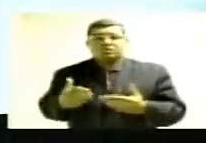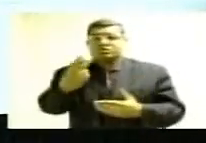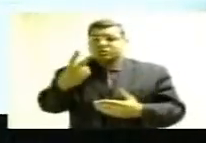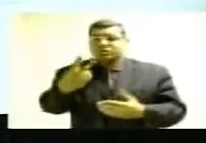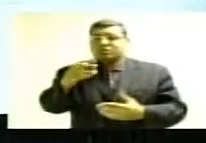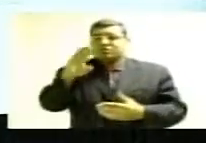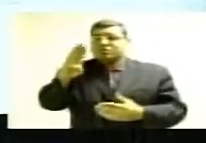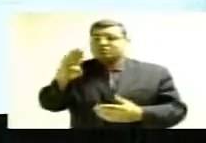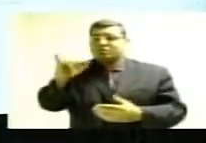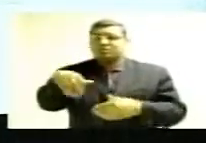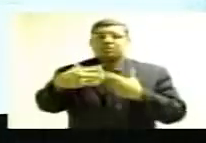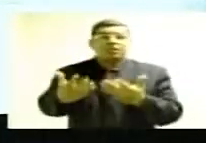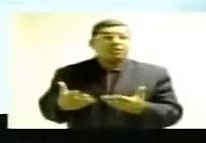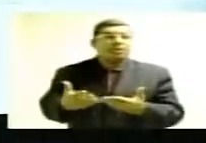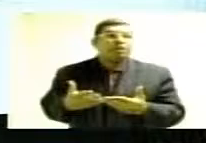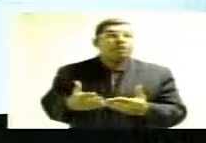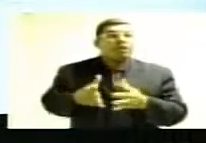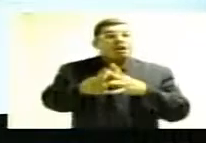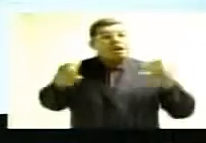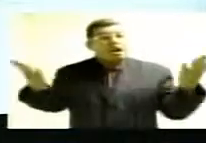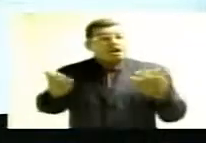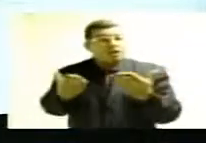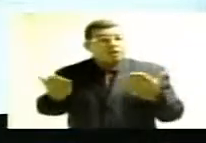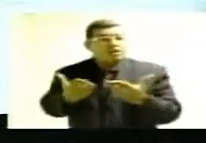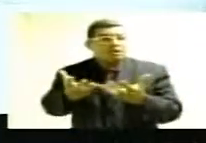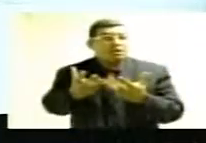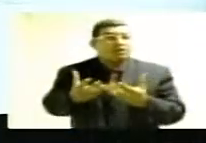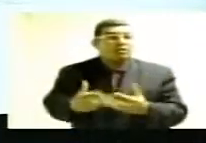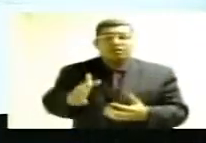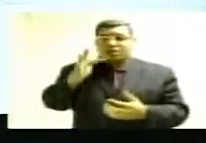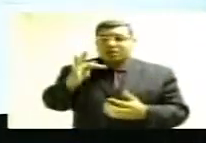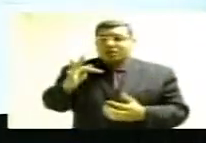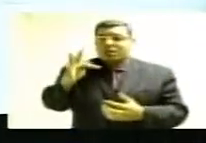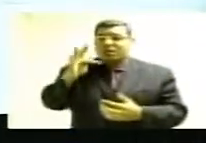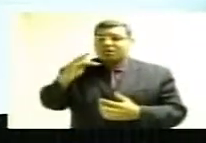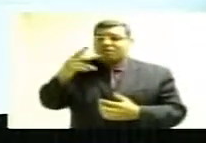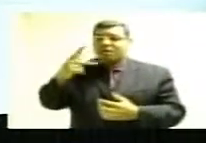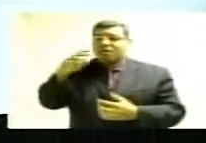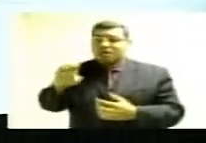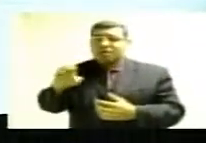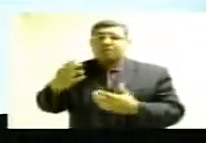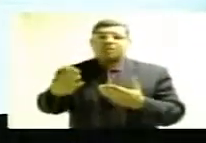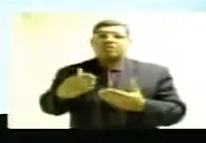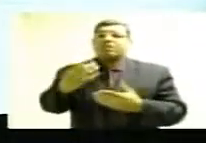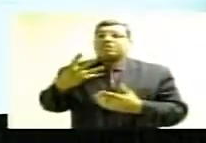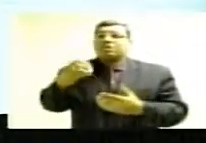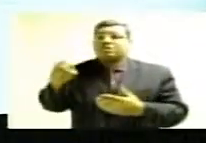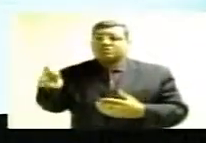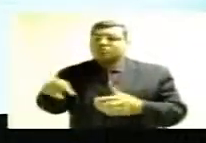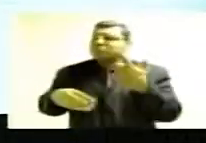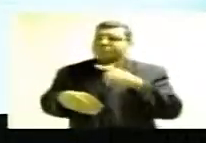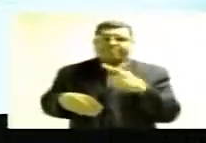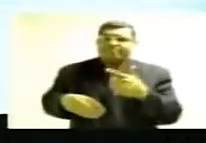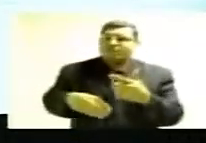2 bi. É óbvio que o FPE que esse ano vai dar 1,4 bi,